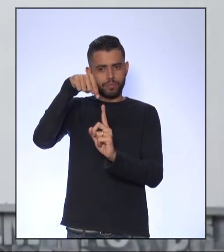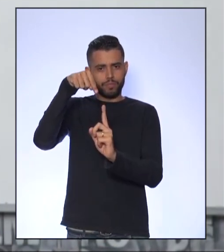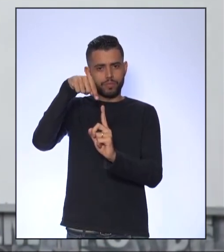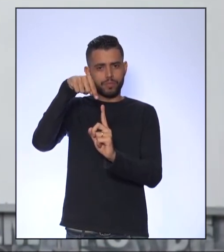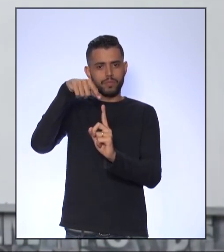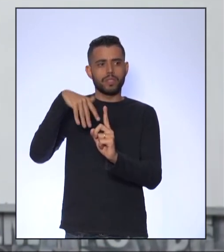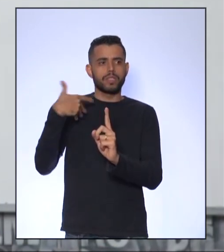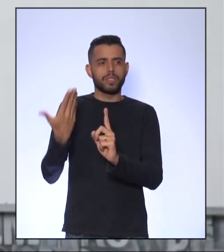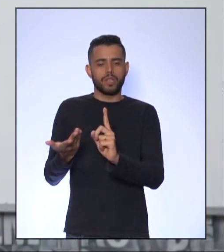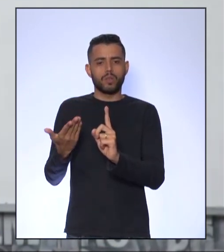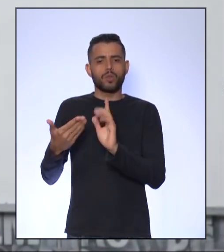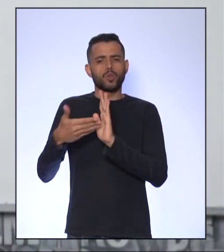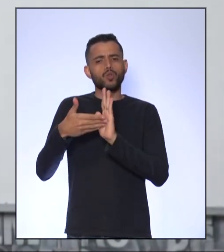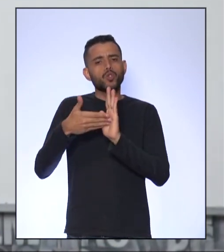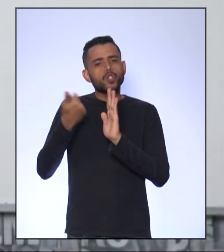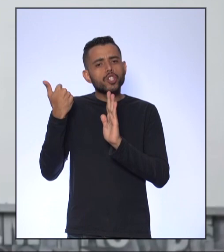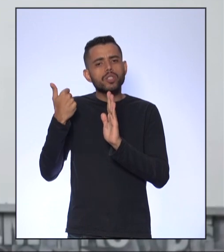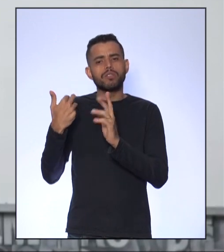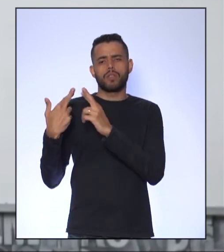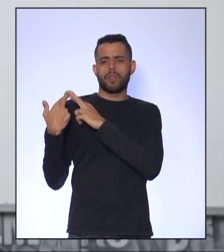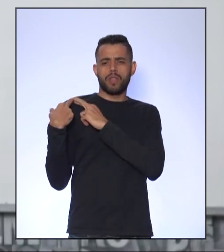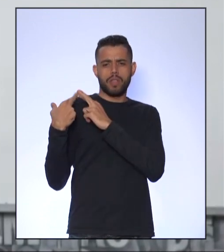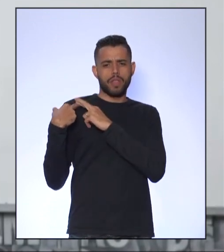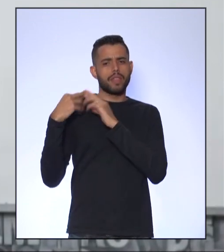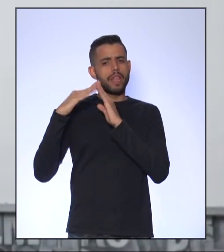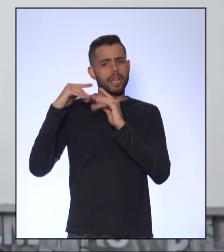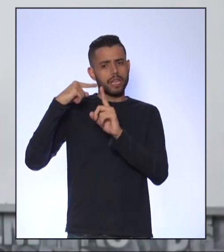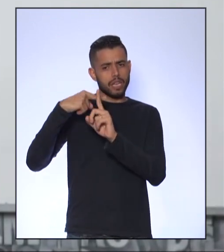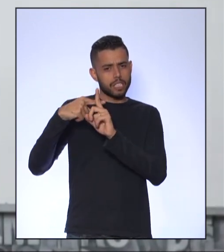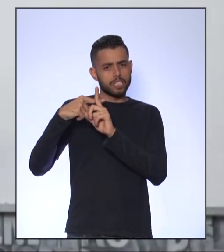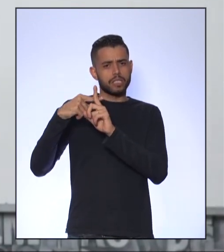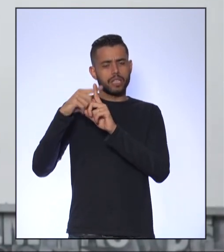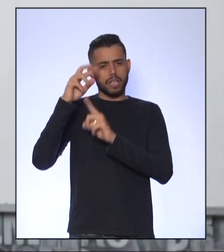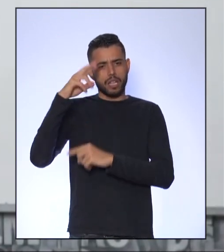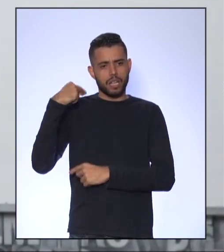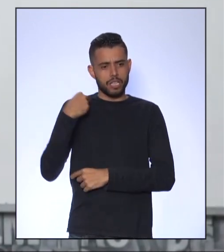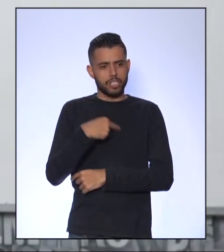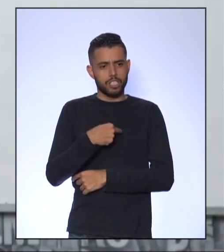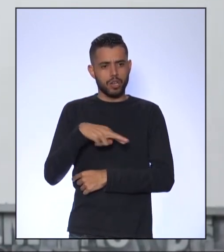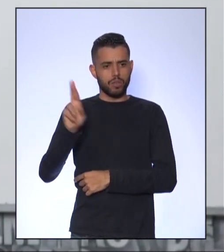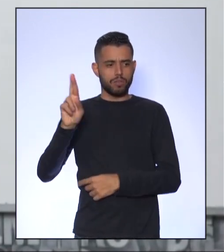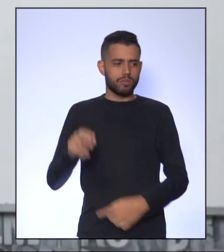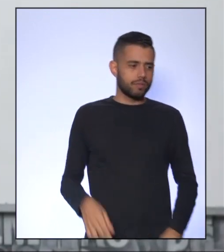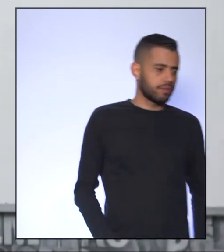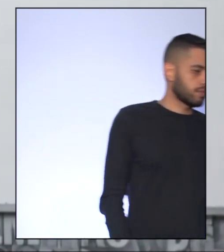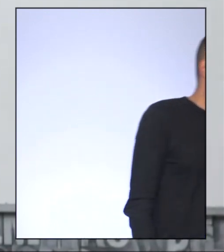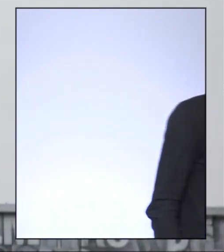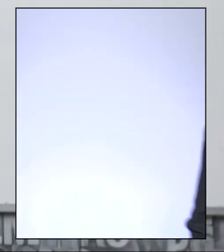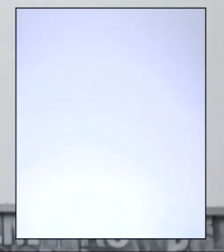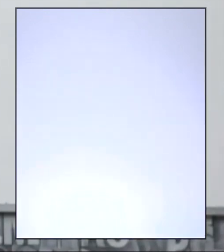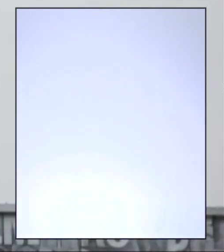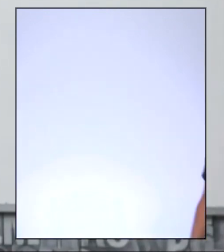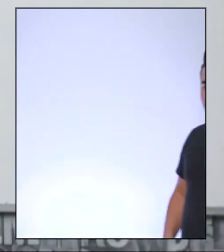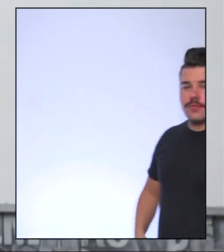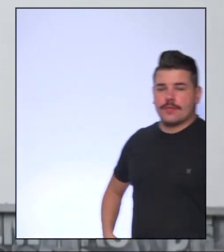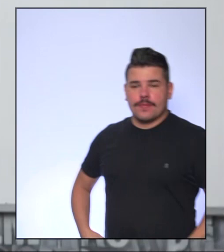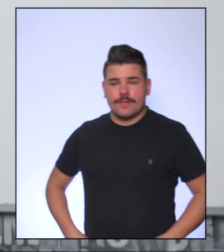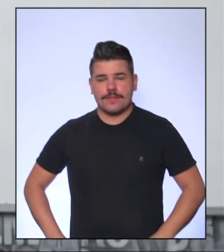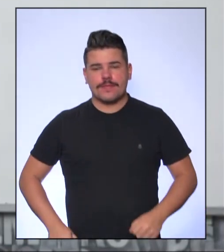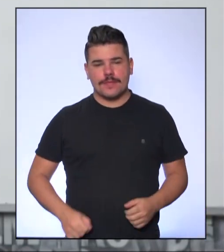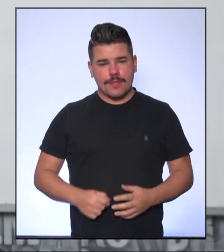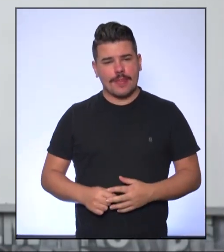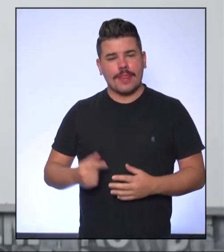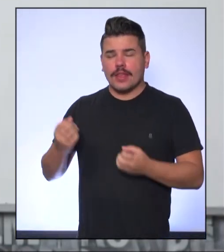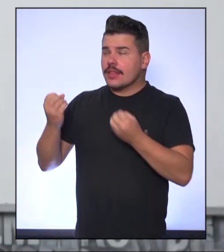eu tiro o peso da igreja, eu tiro o peso da religião, da figura de Deus, e eu vou empoderar e deixar o homem com a